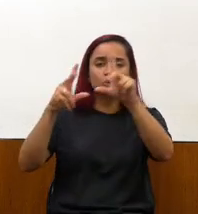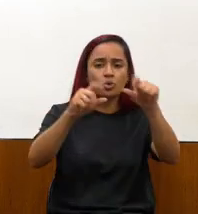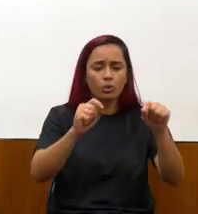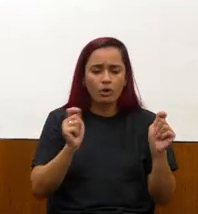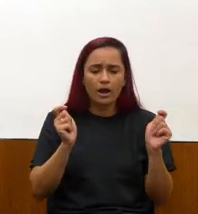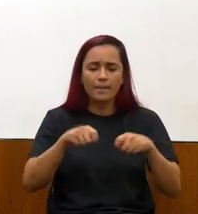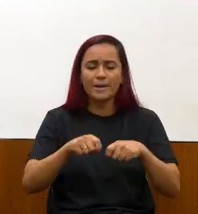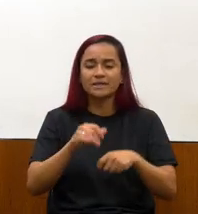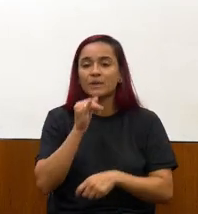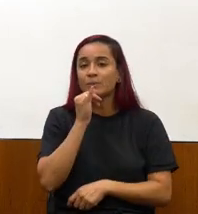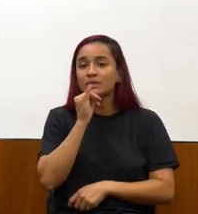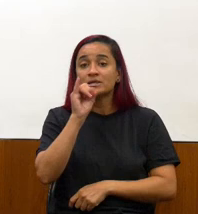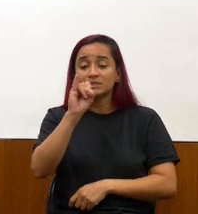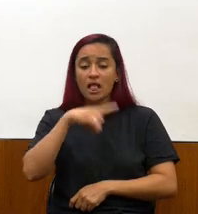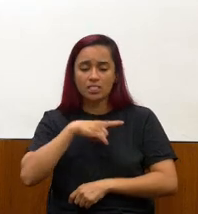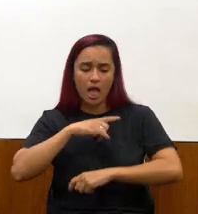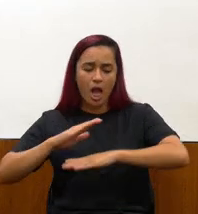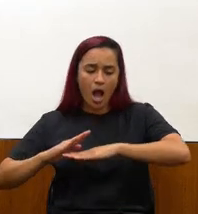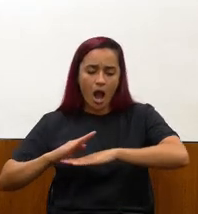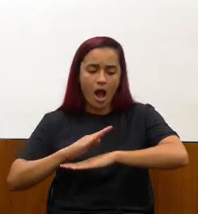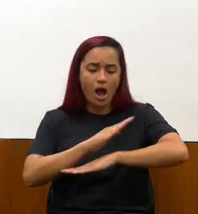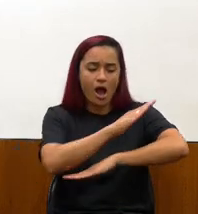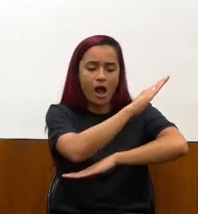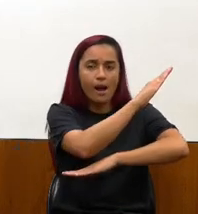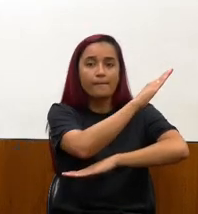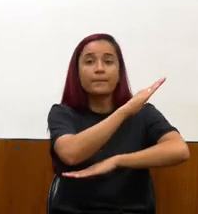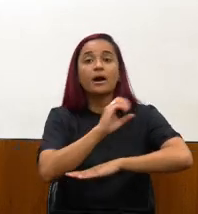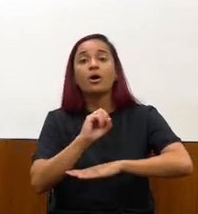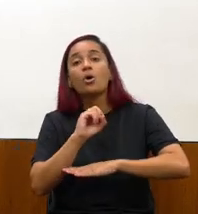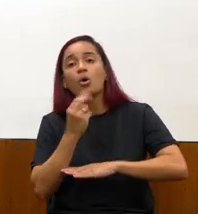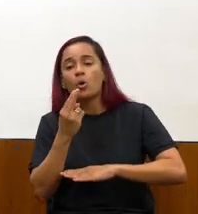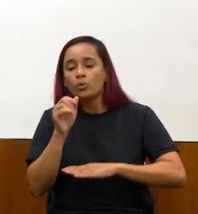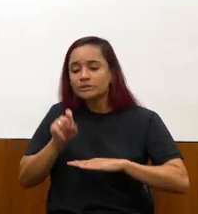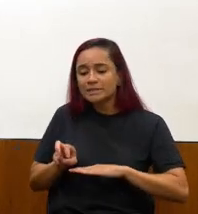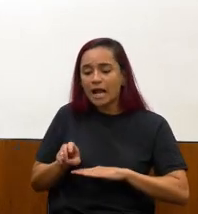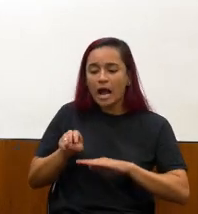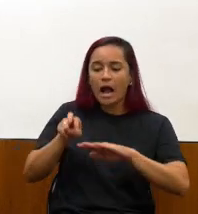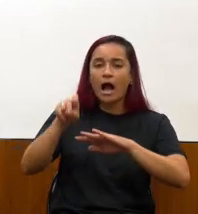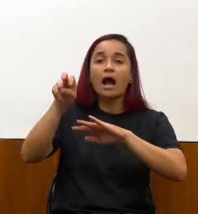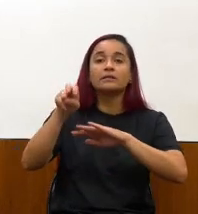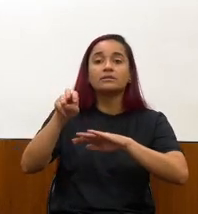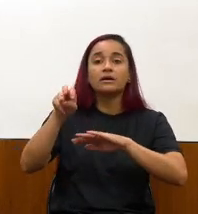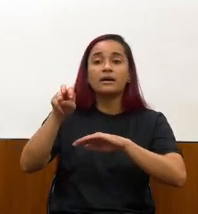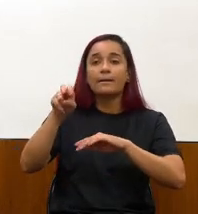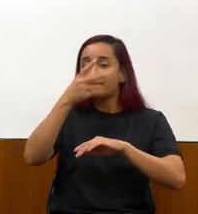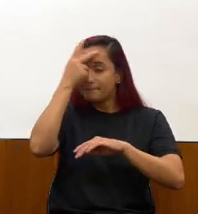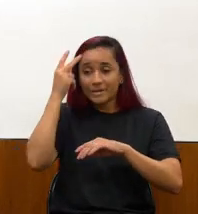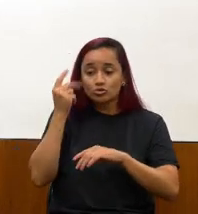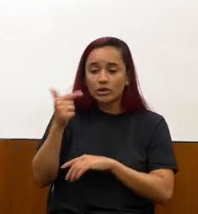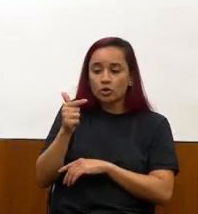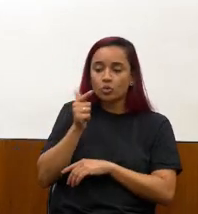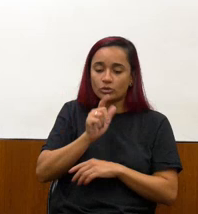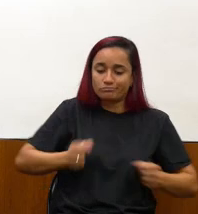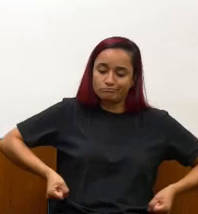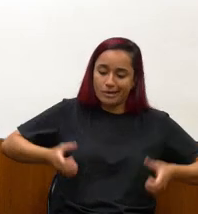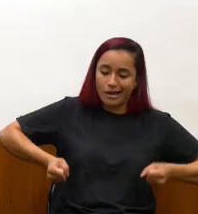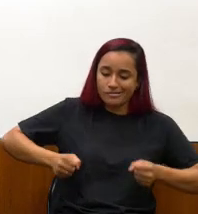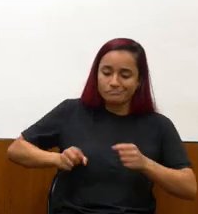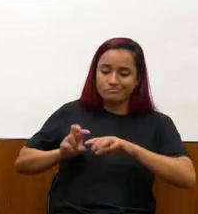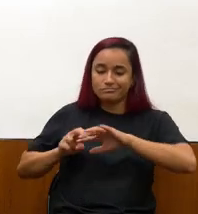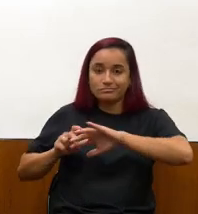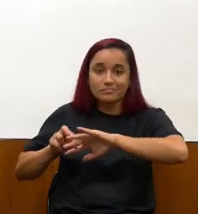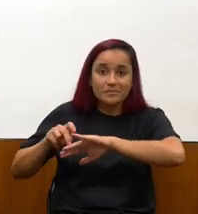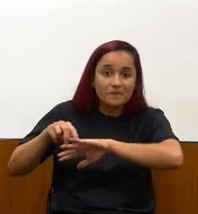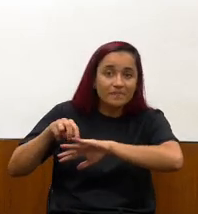uma rampa, se existe uma escada de acesso aqui e uma pessoa que utiliza a cadeira de rodas não consegue entrar, esse plenário